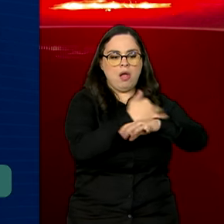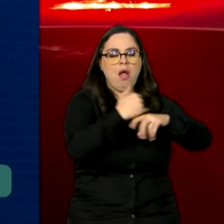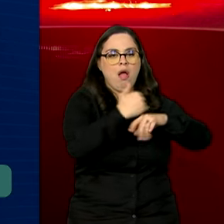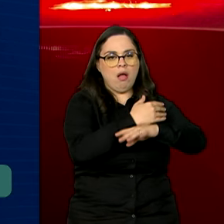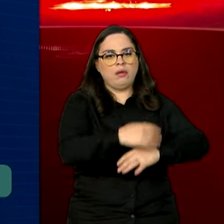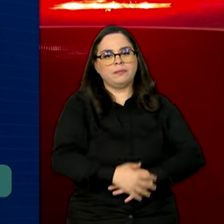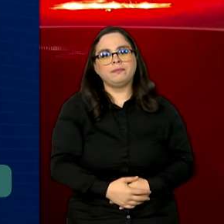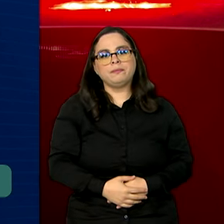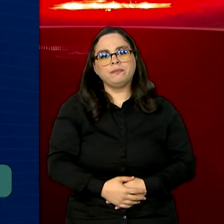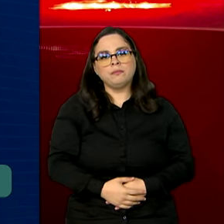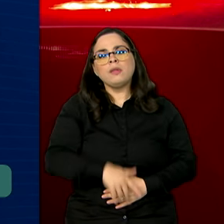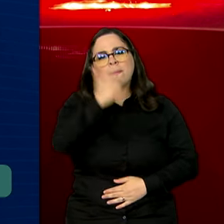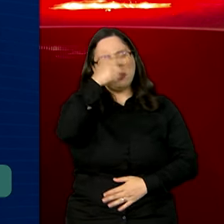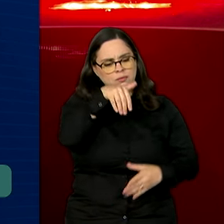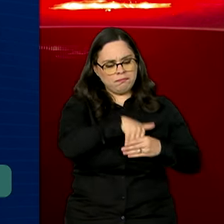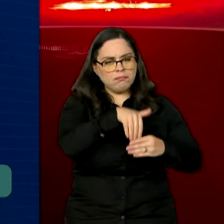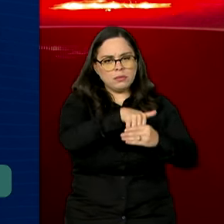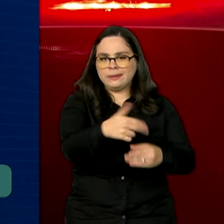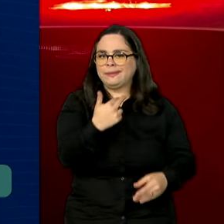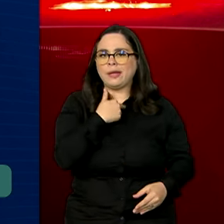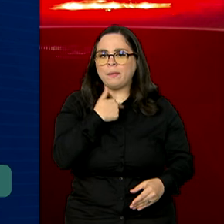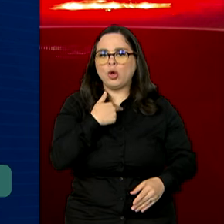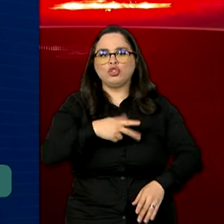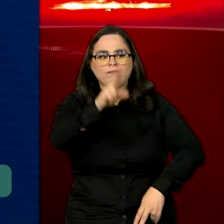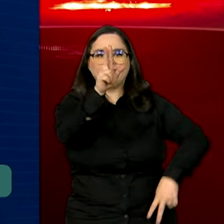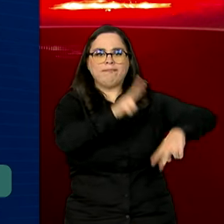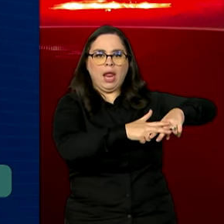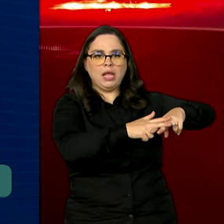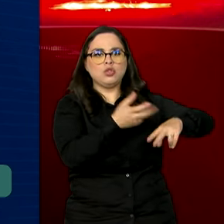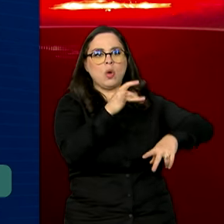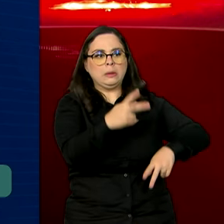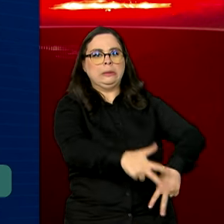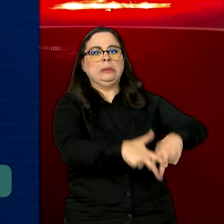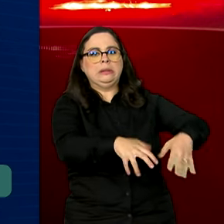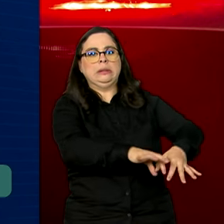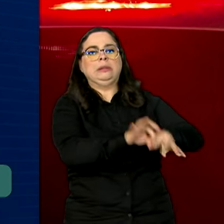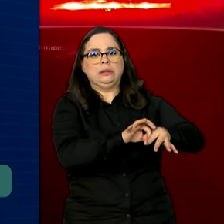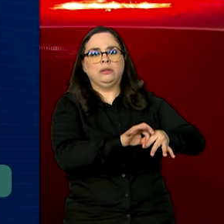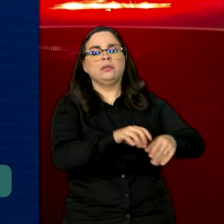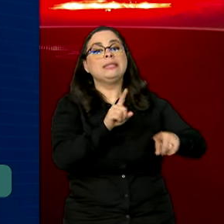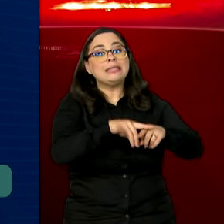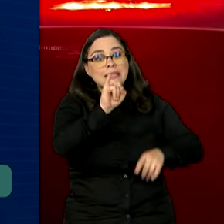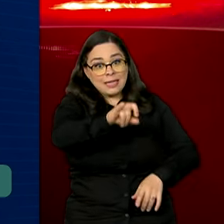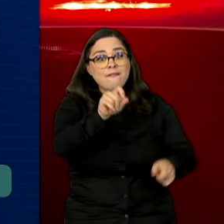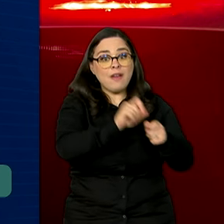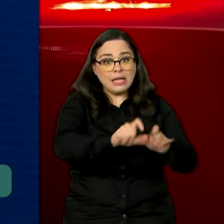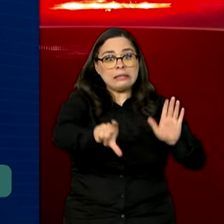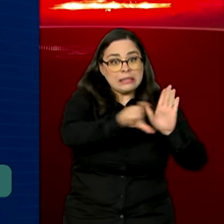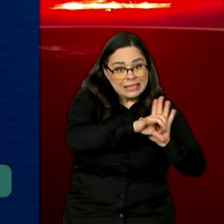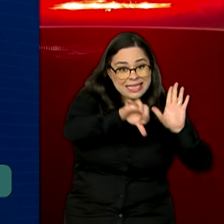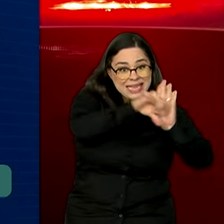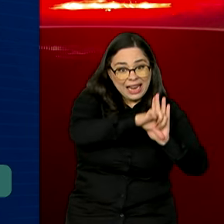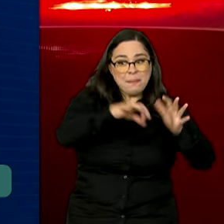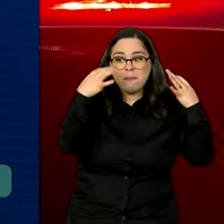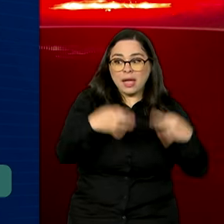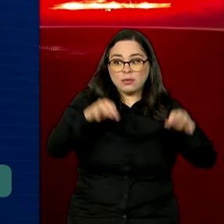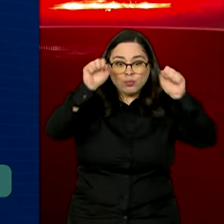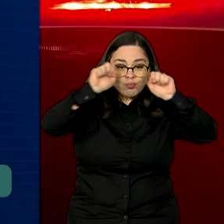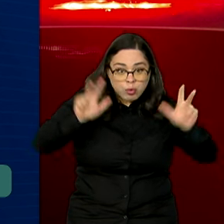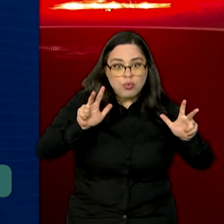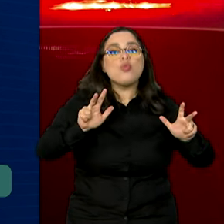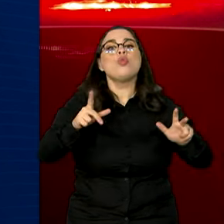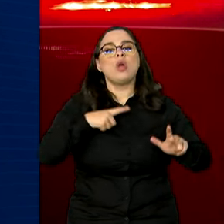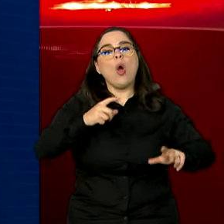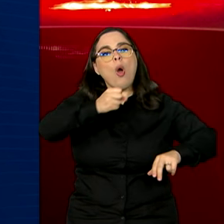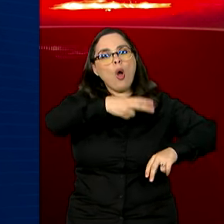operação. O eleitor também não poderá ser preso ou detido, salvo em flagrante delito ou após sentença criminal